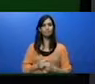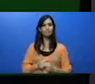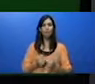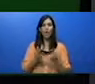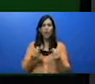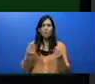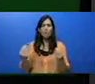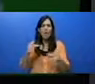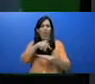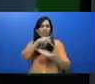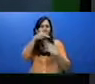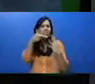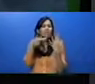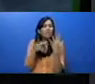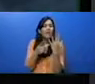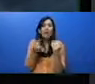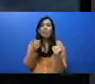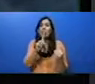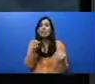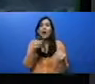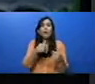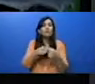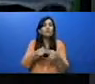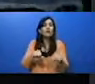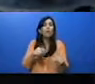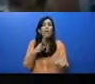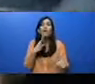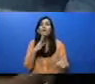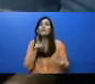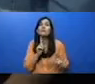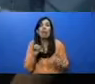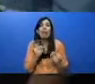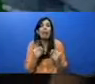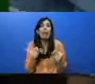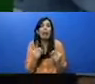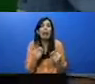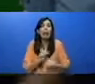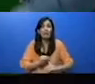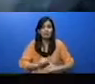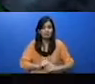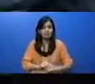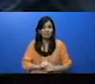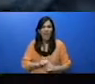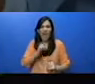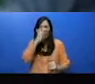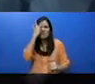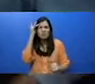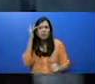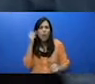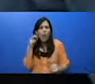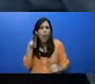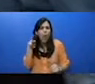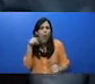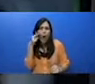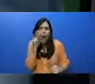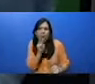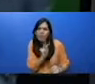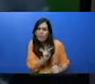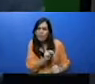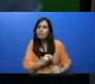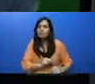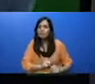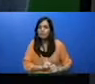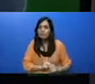espécies ameaçadas não são nem conhecidas pela população. Tem pessoas que nem conhecem esse tipo.